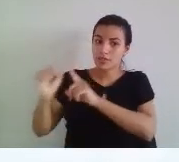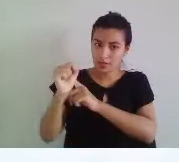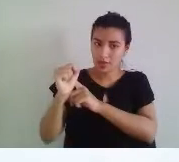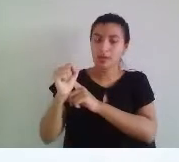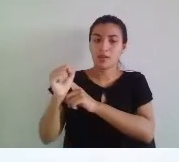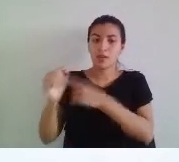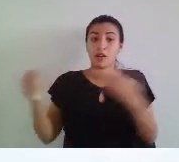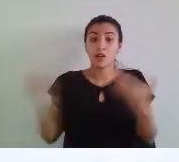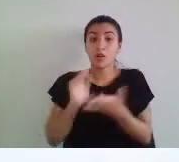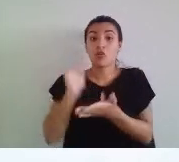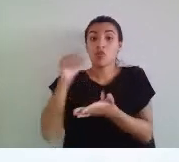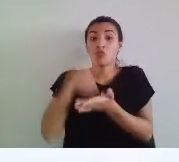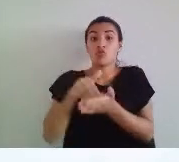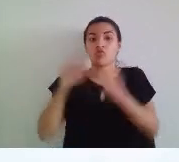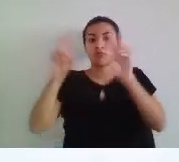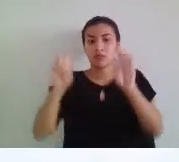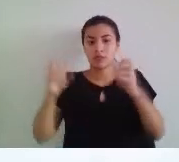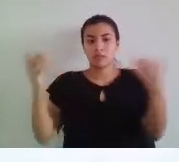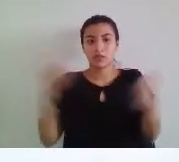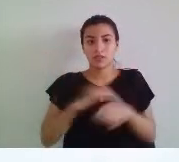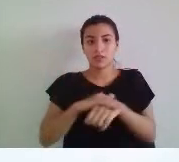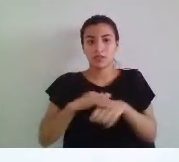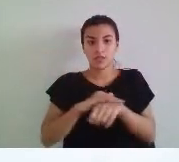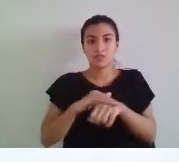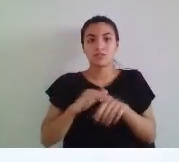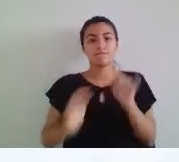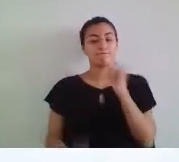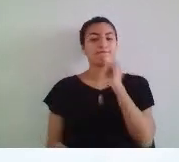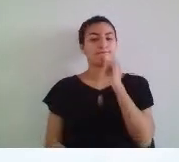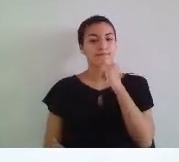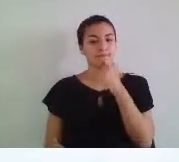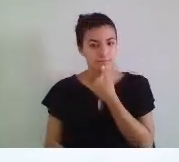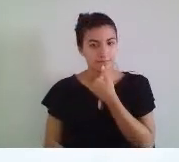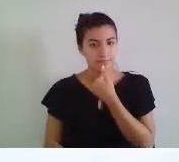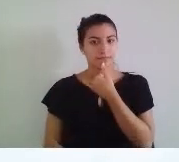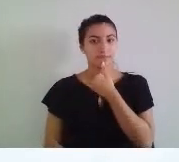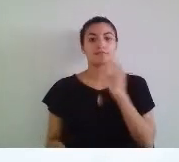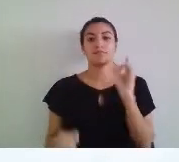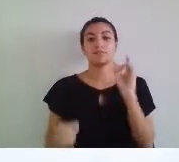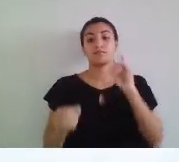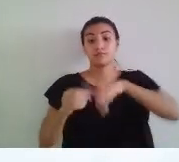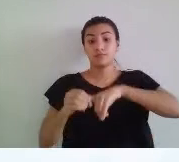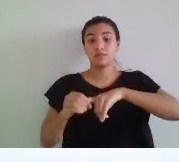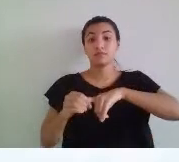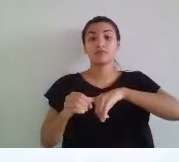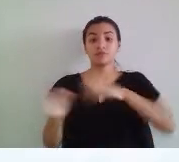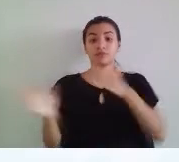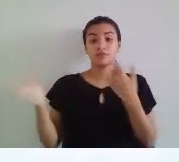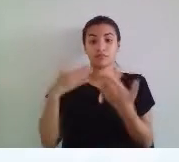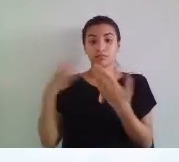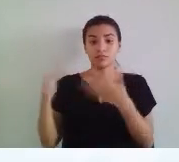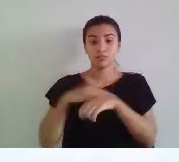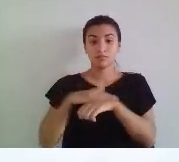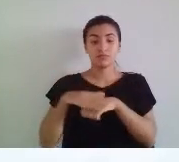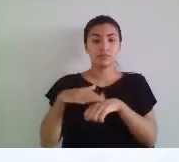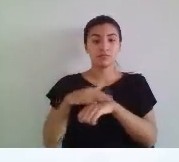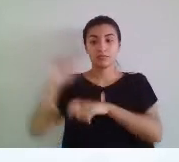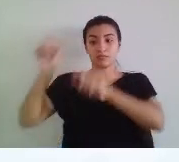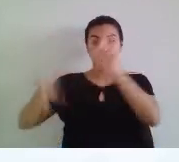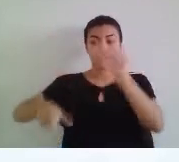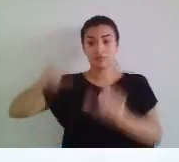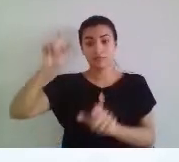tem último tema para nós abordarmos aqui, um tema triste, que volta aos nossos diálogos, que é um personagem que